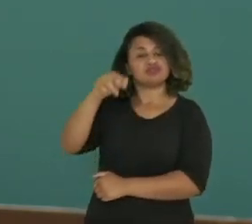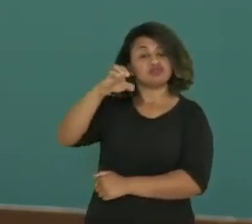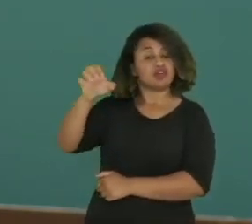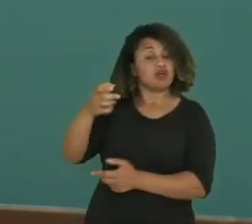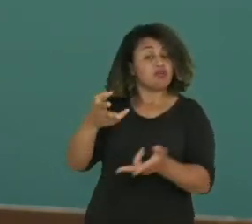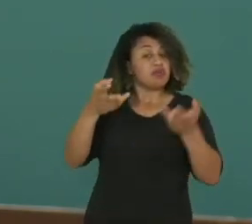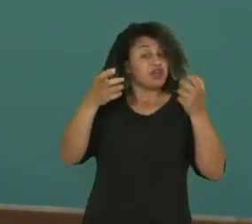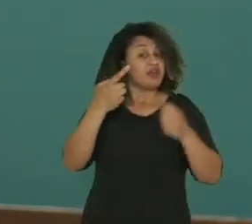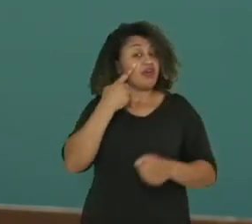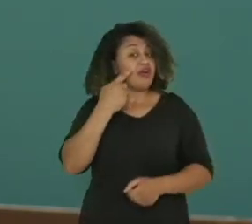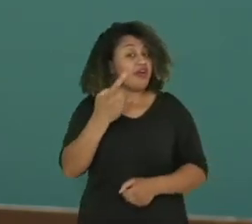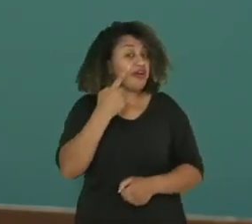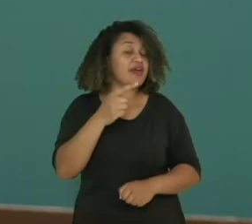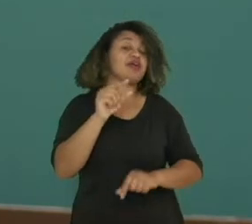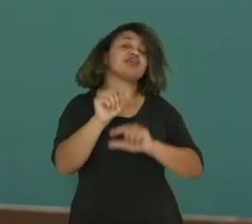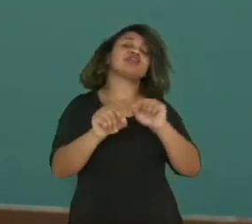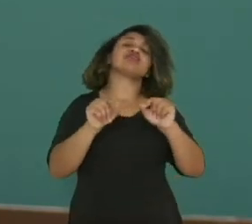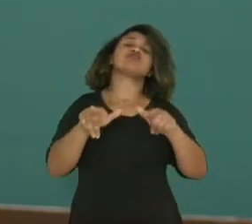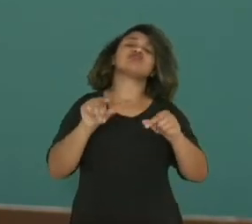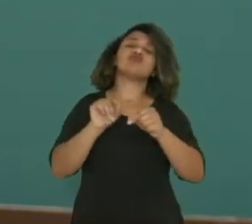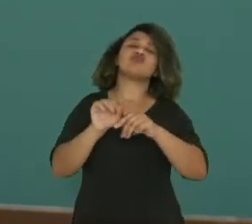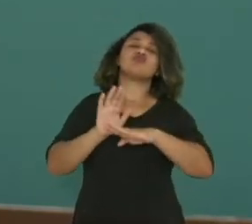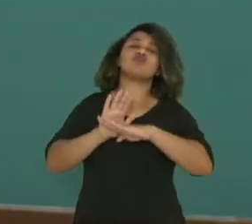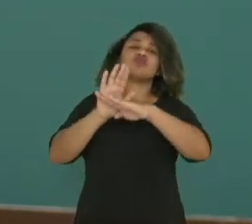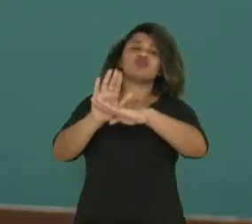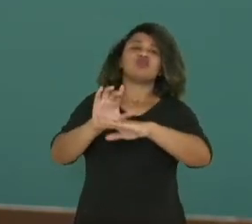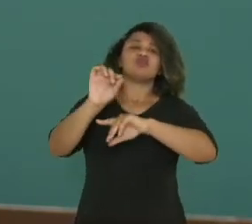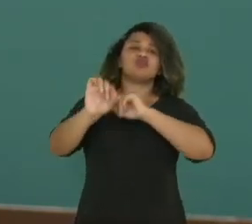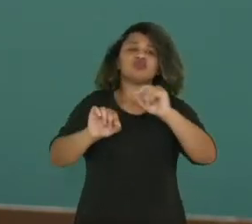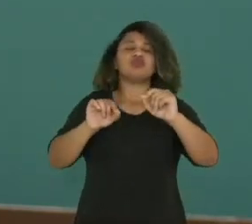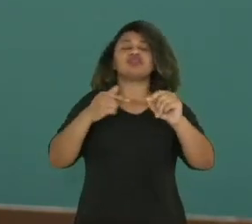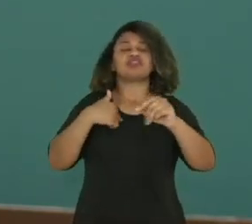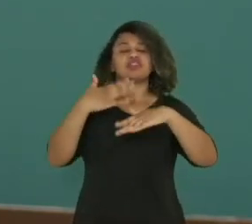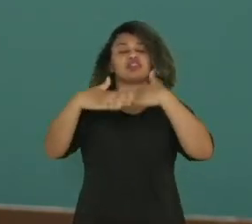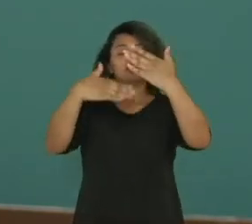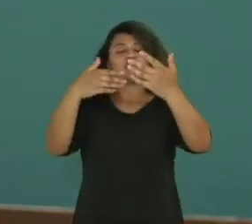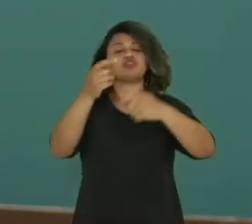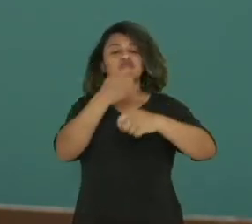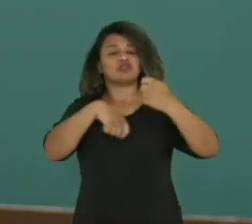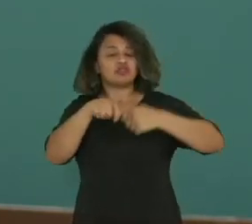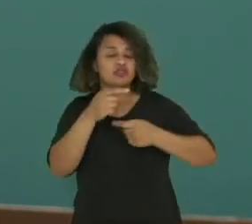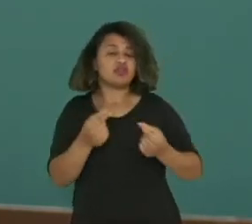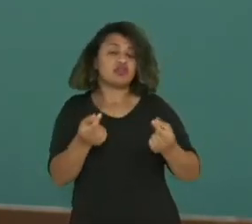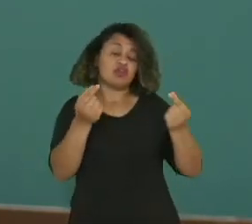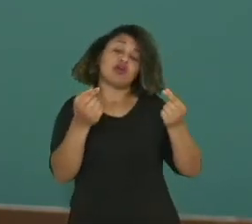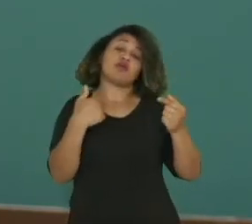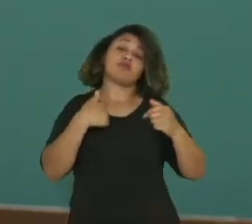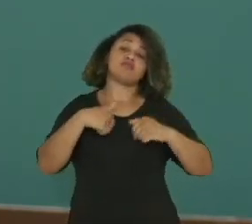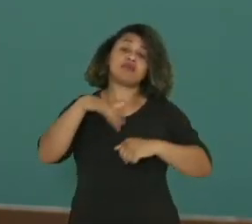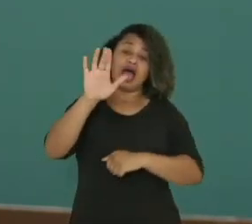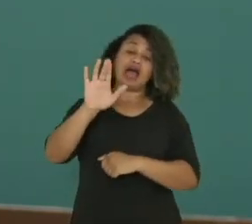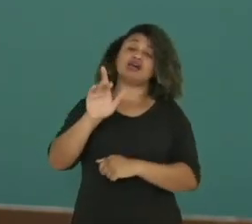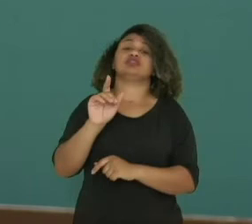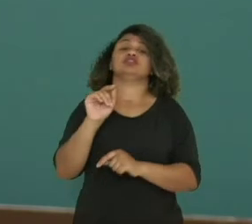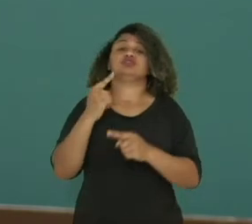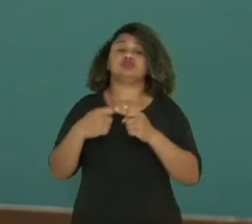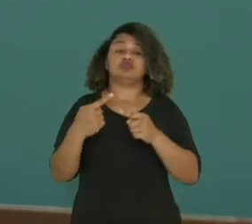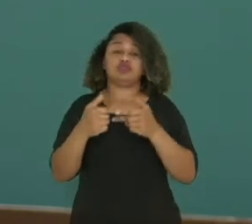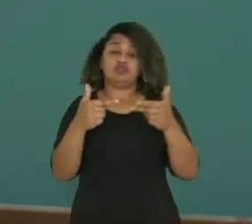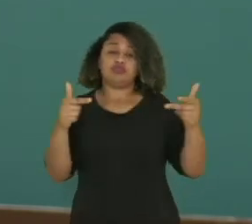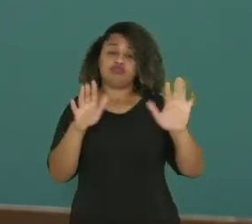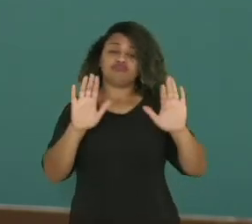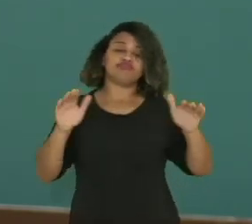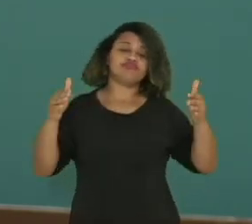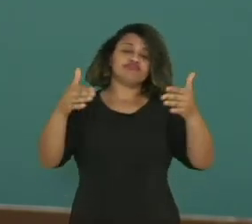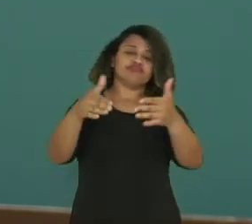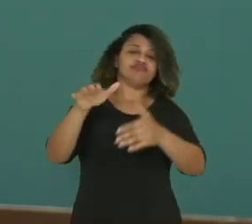que interessante, isso vai fazer com que o desenvolvimento econômico seja ainda maior, porque é algo